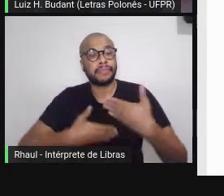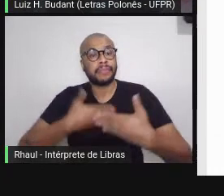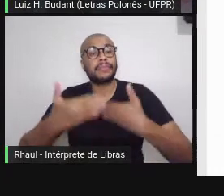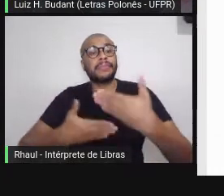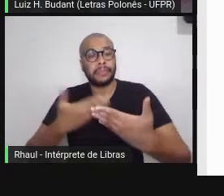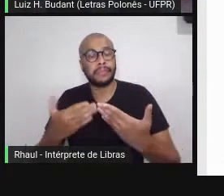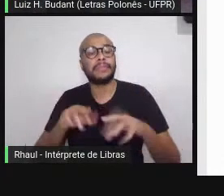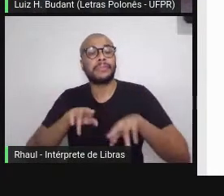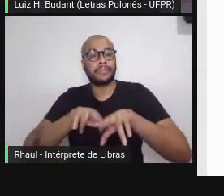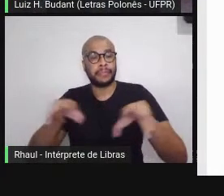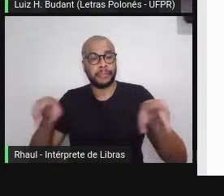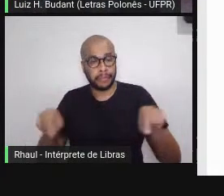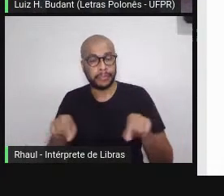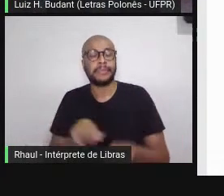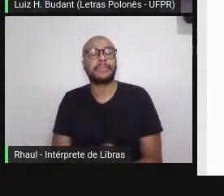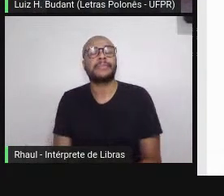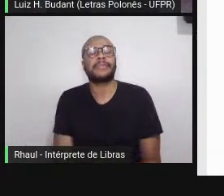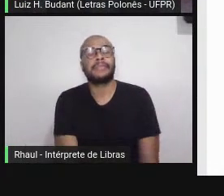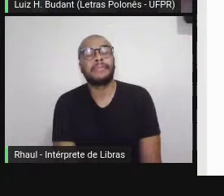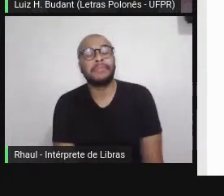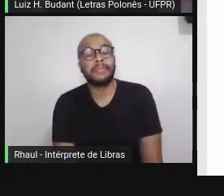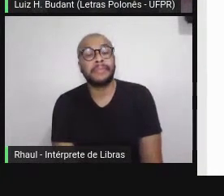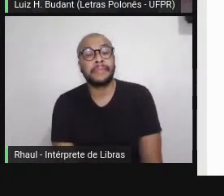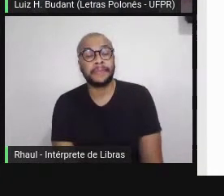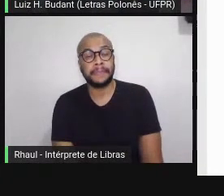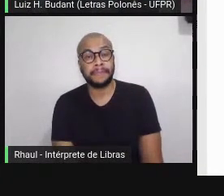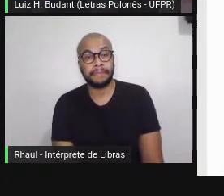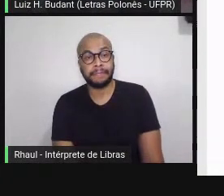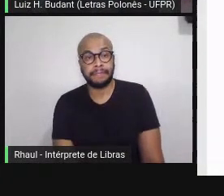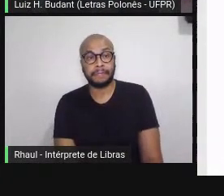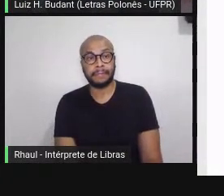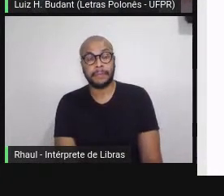pelos demais casos de declinação.